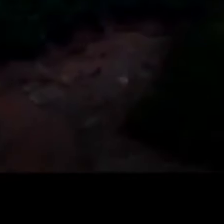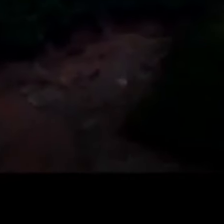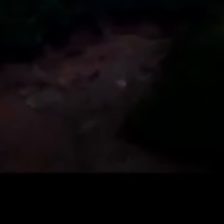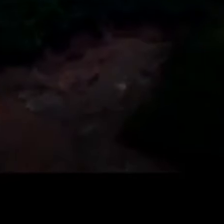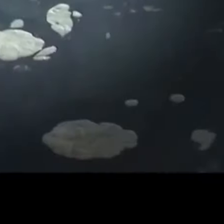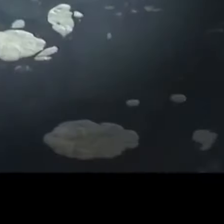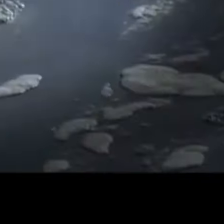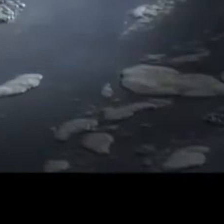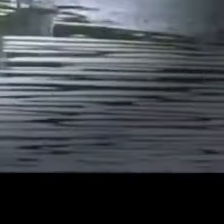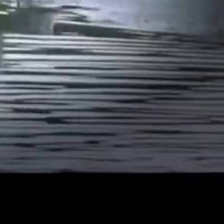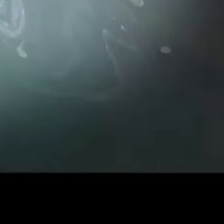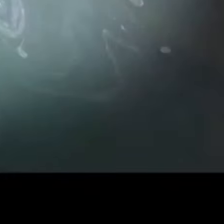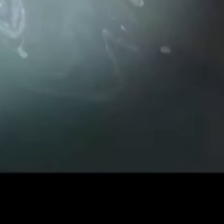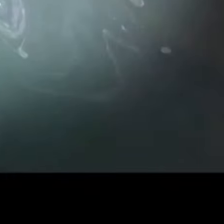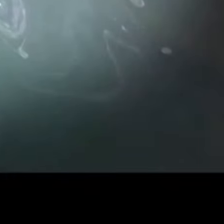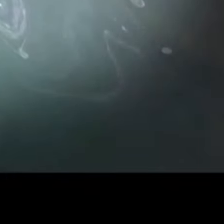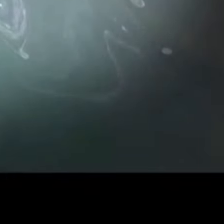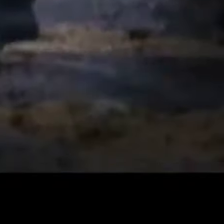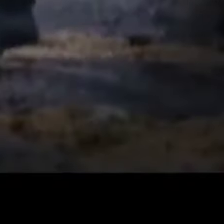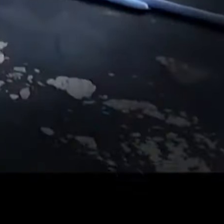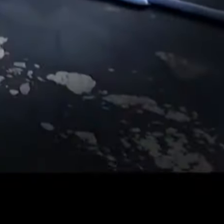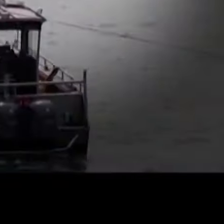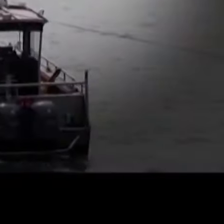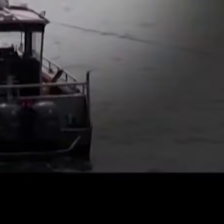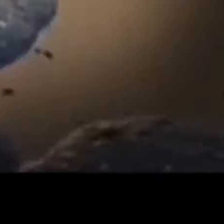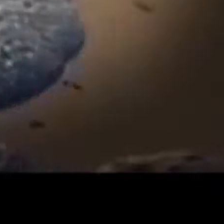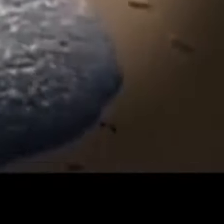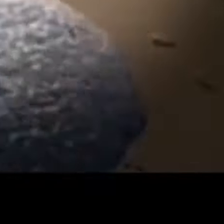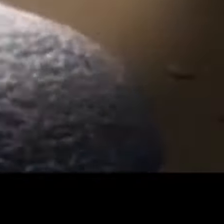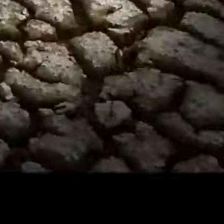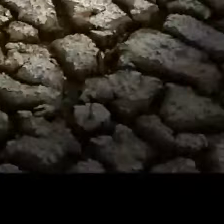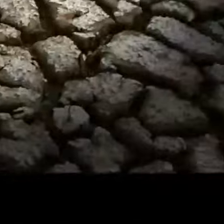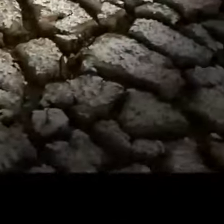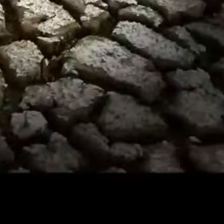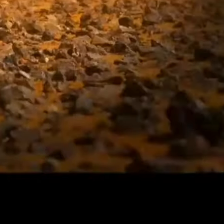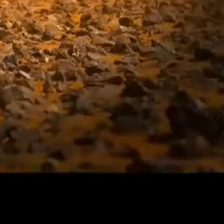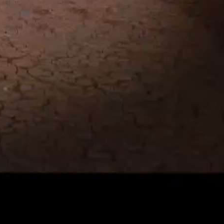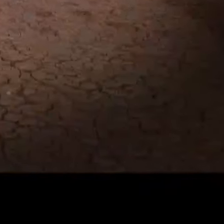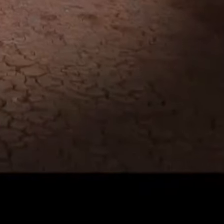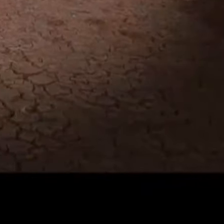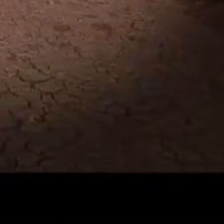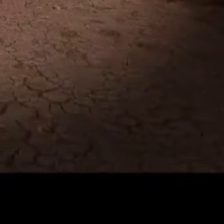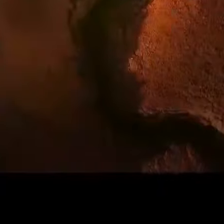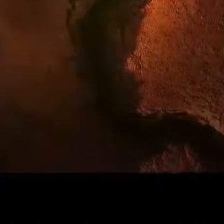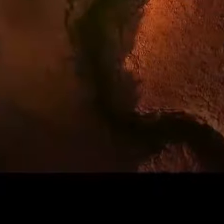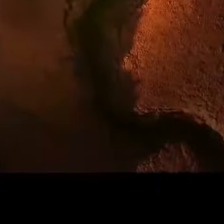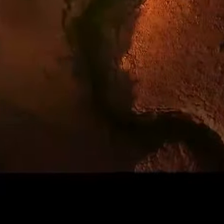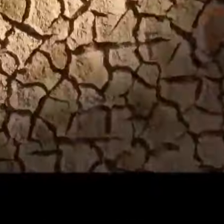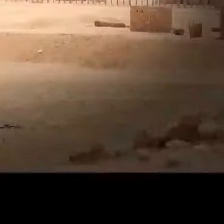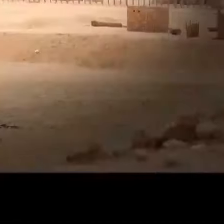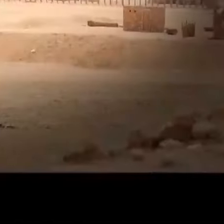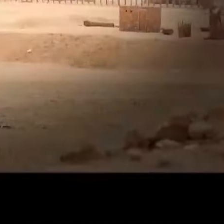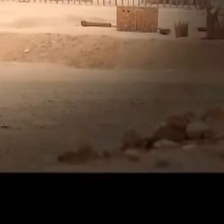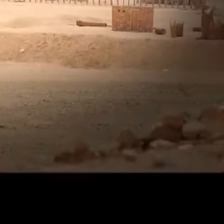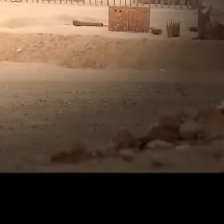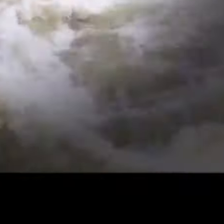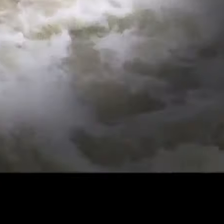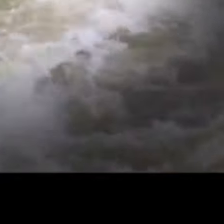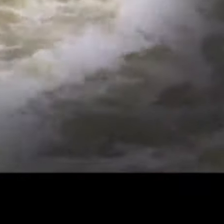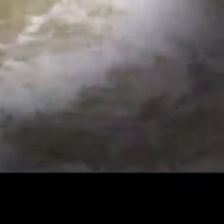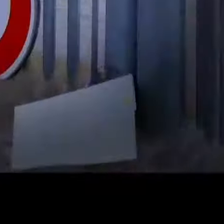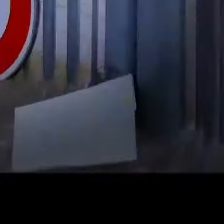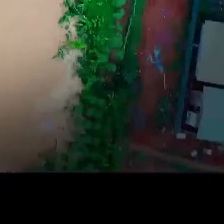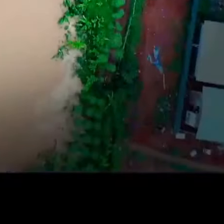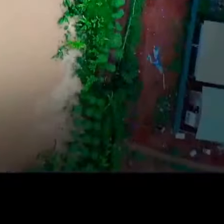world's worst ever environmental disaster. Air pollution is a huge health issue. A luta contra o aquecimento global é uma das prioridades